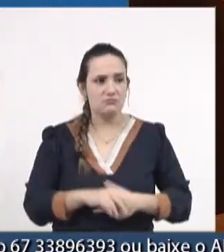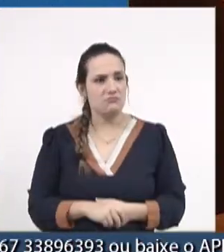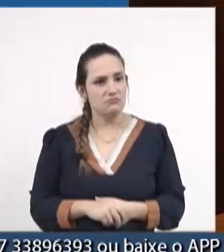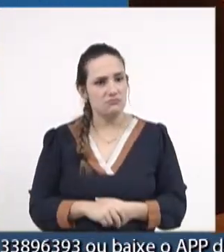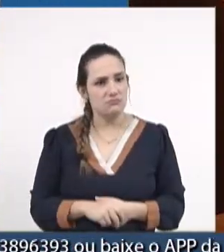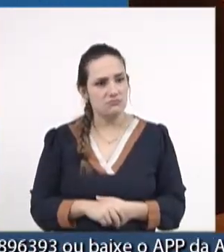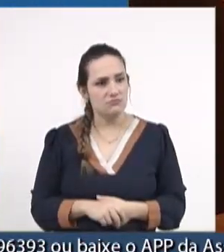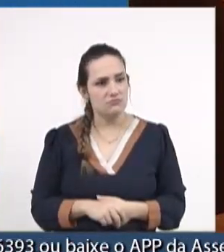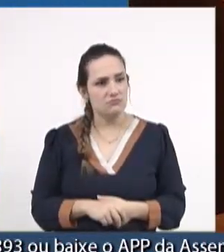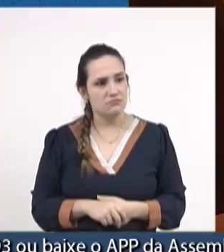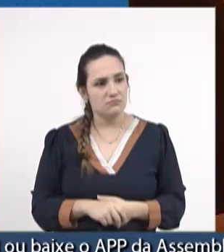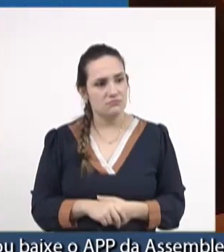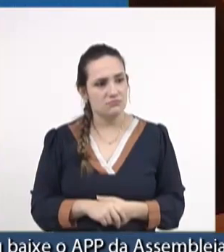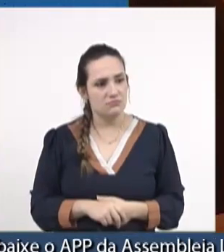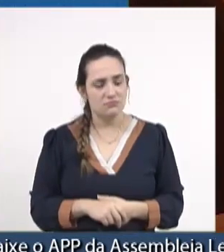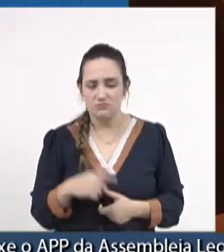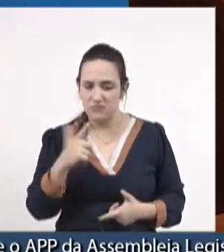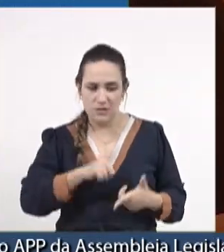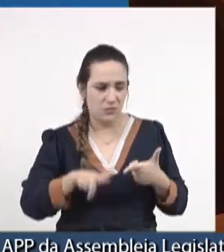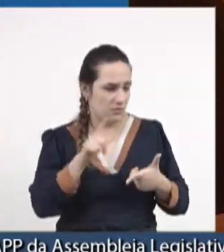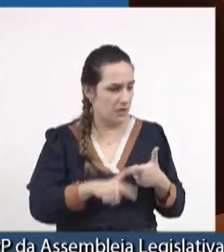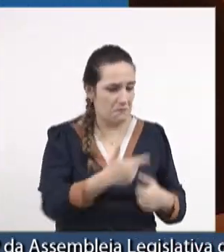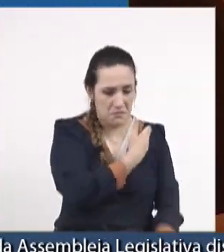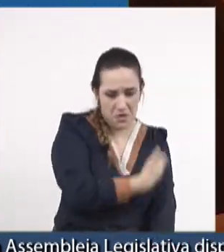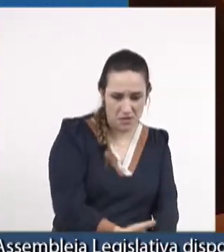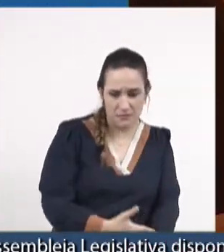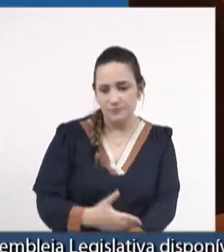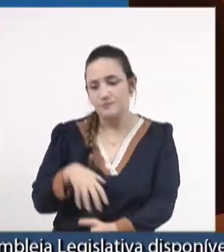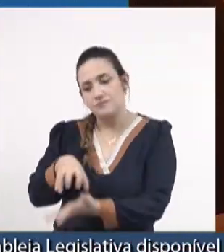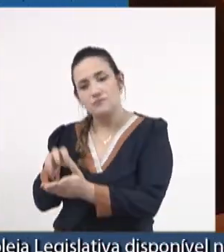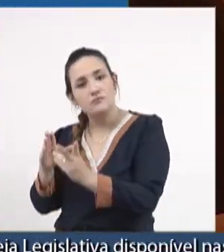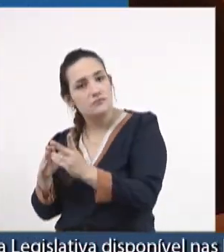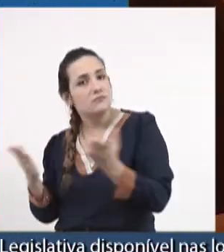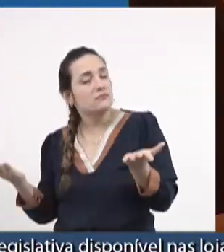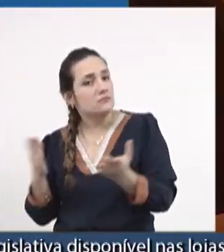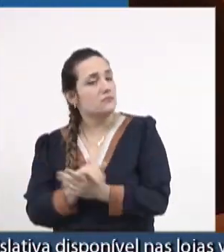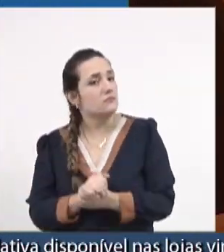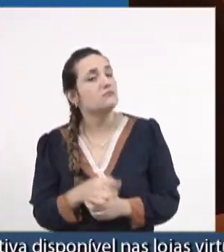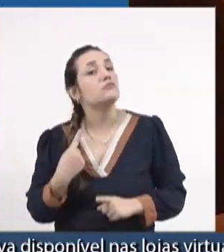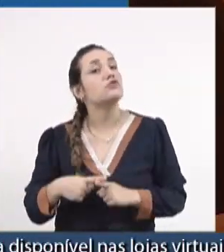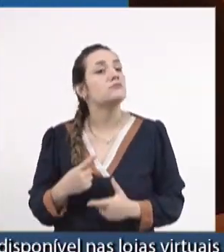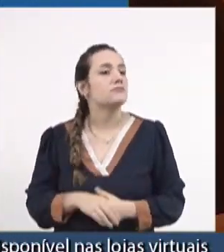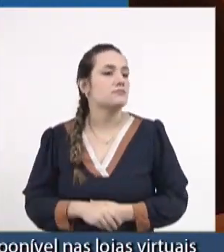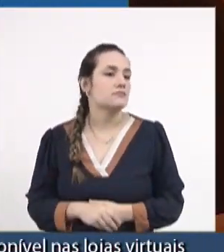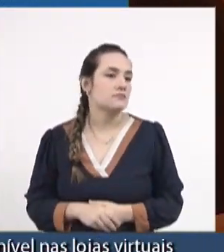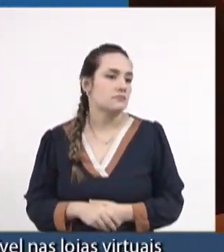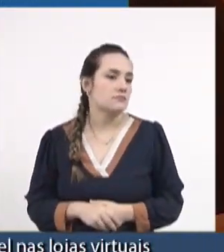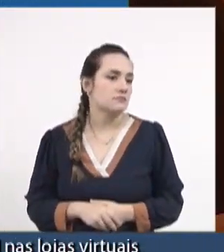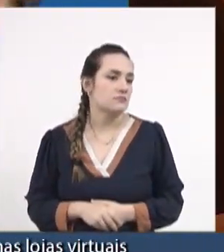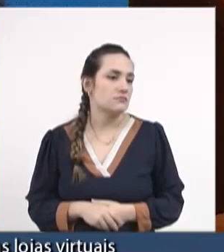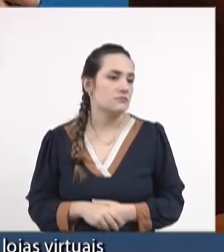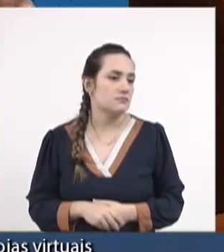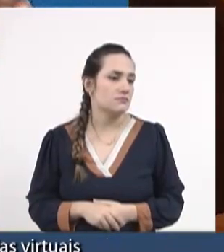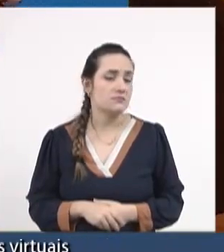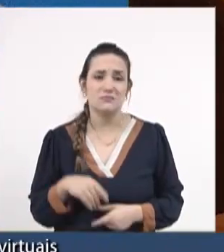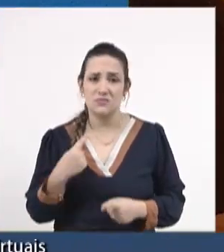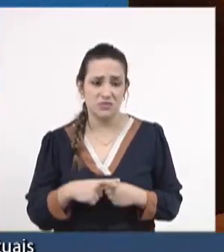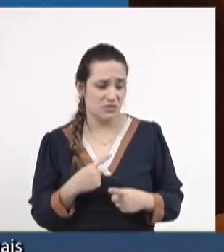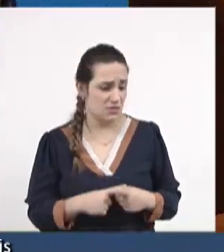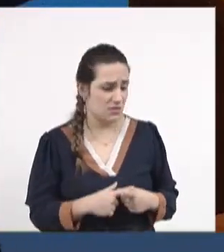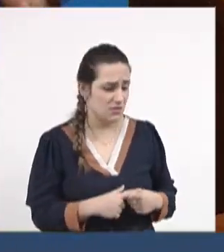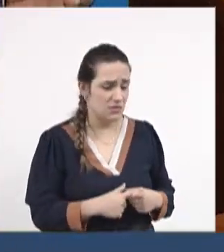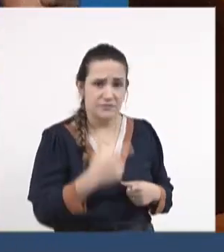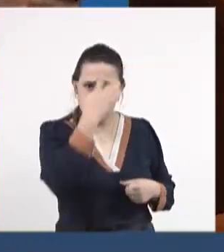harmonia total entre o branco e o índio. Porque o índio, o branco vinha para